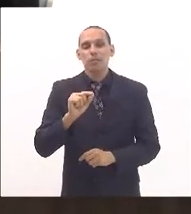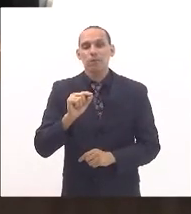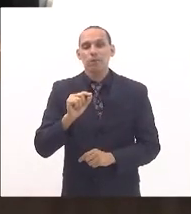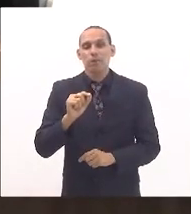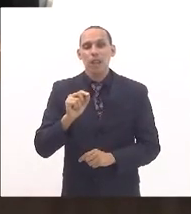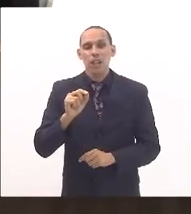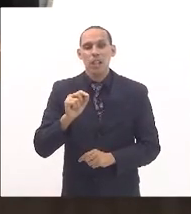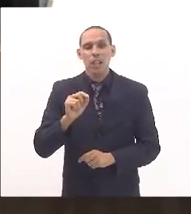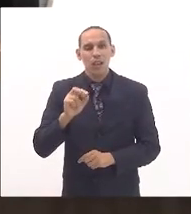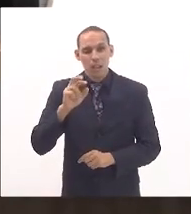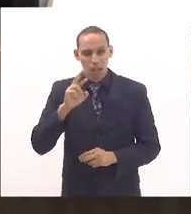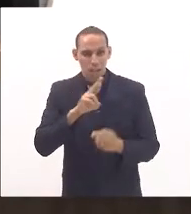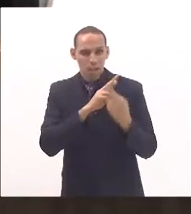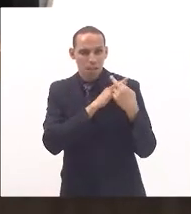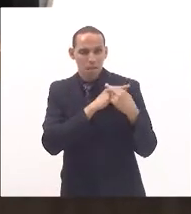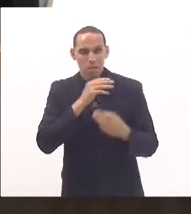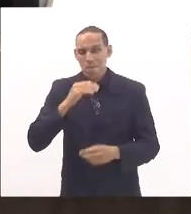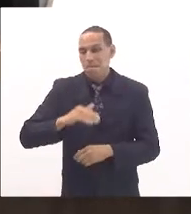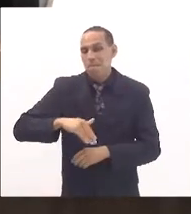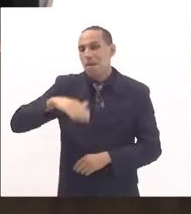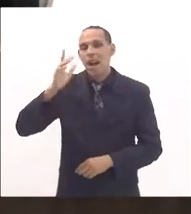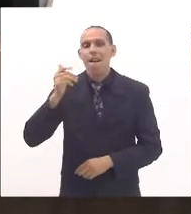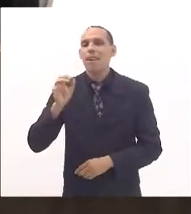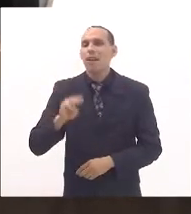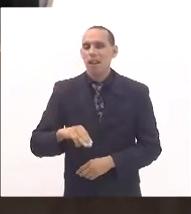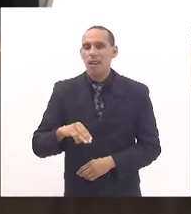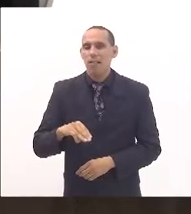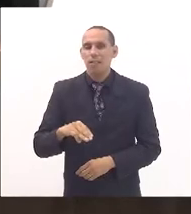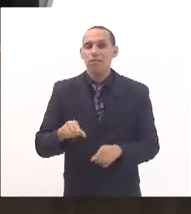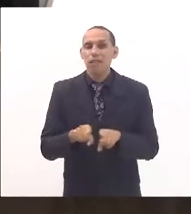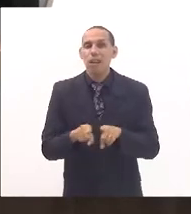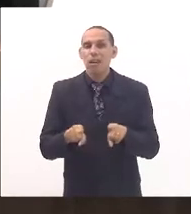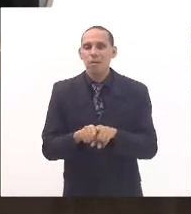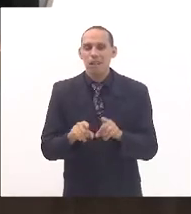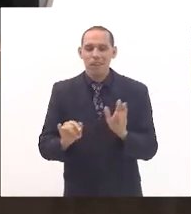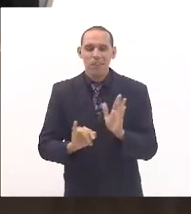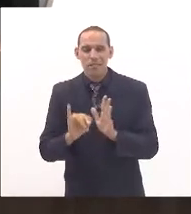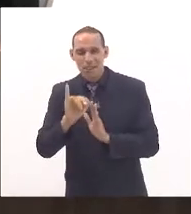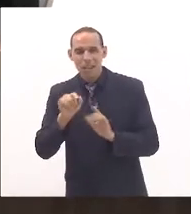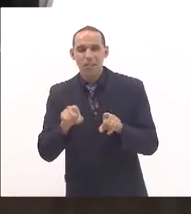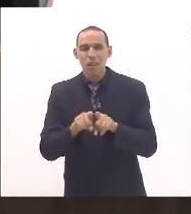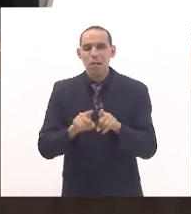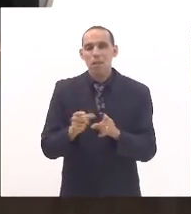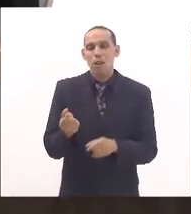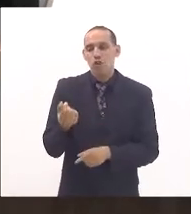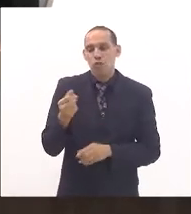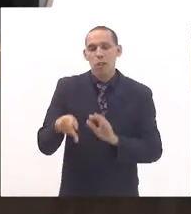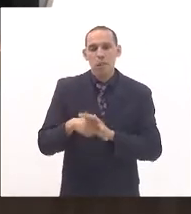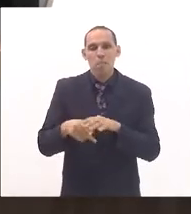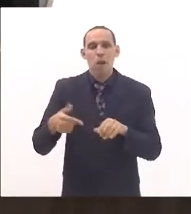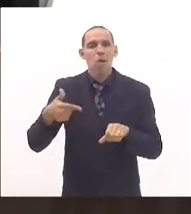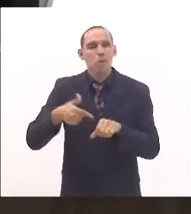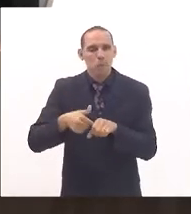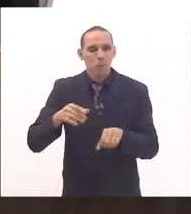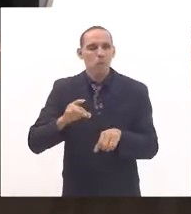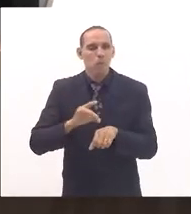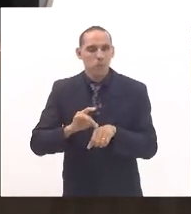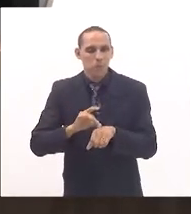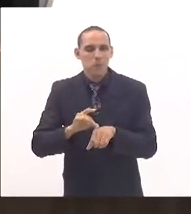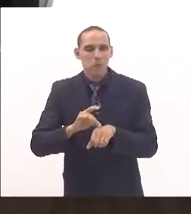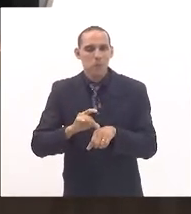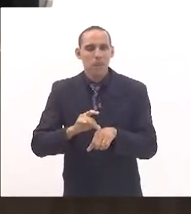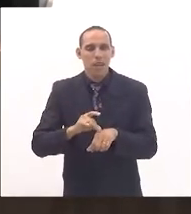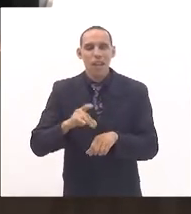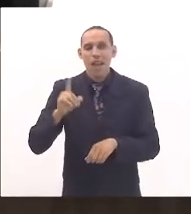responsável por essa inflação e pelo preço absurdo do combustível é uma senhora